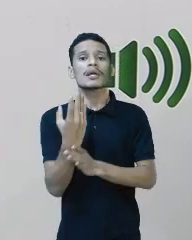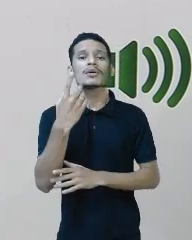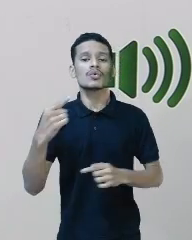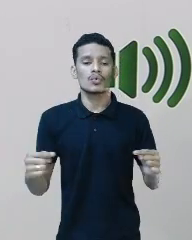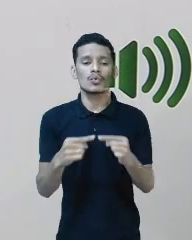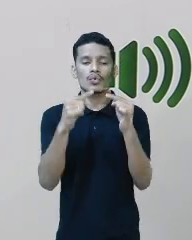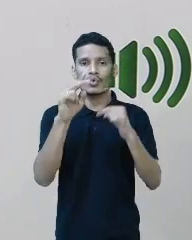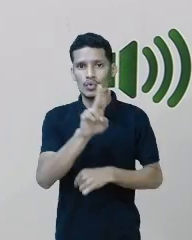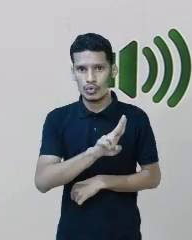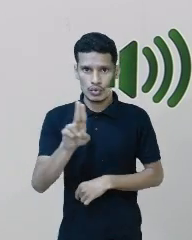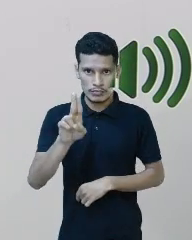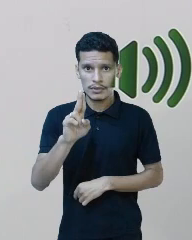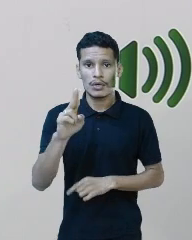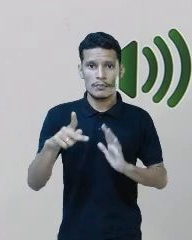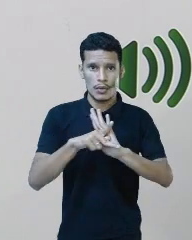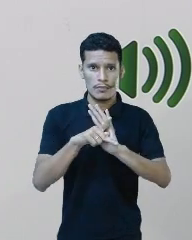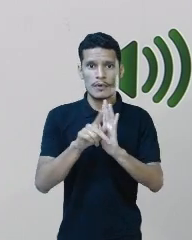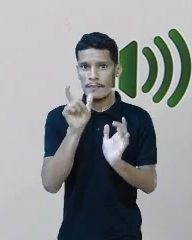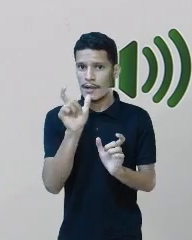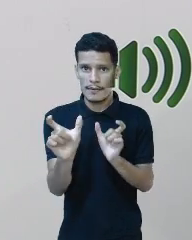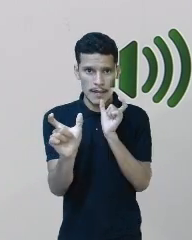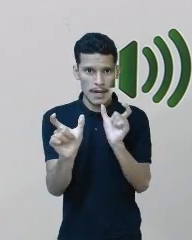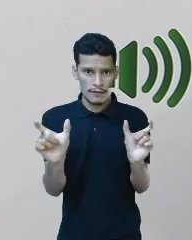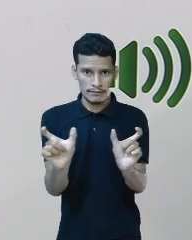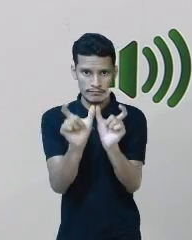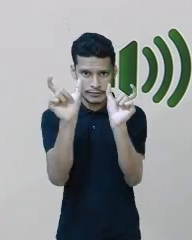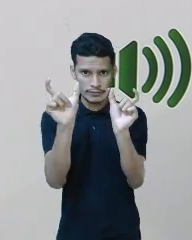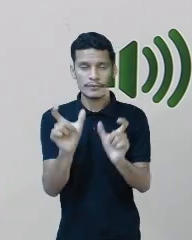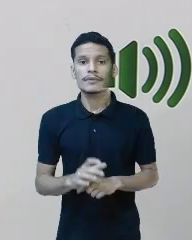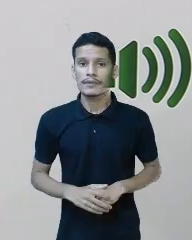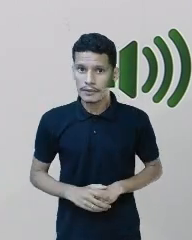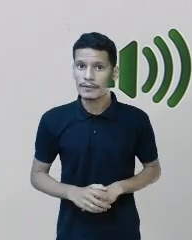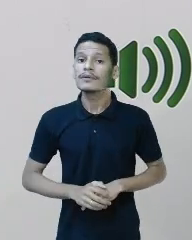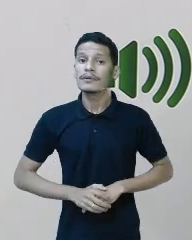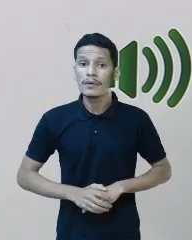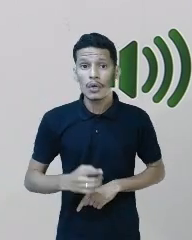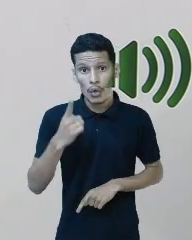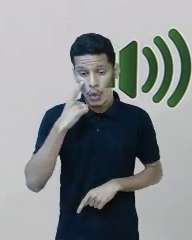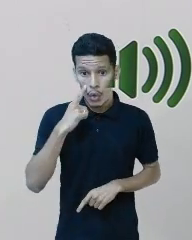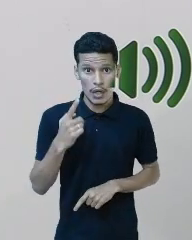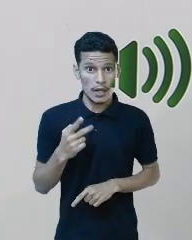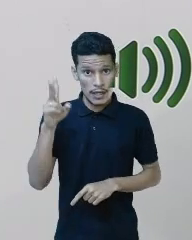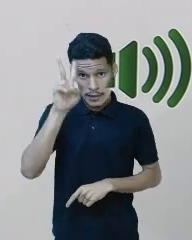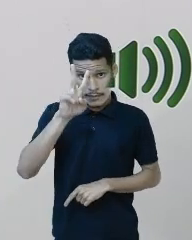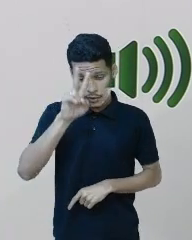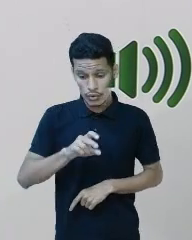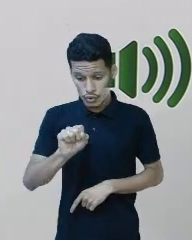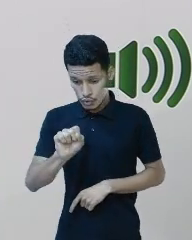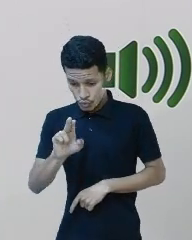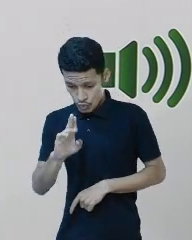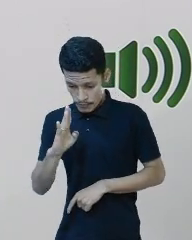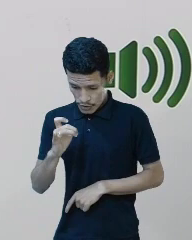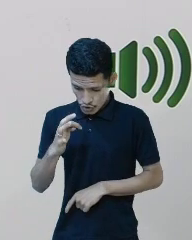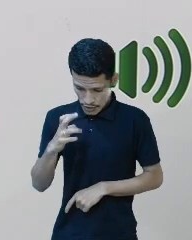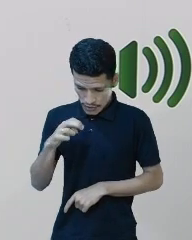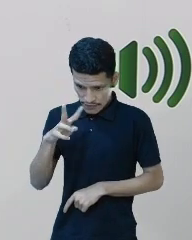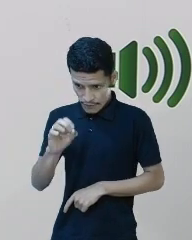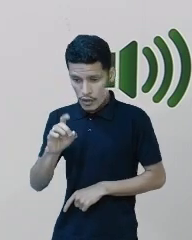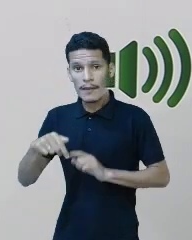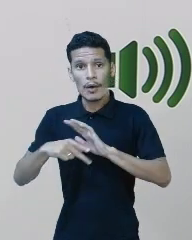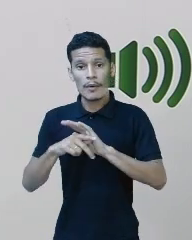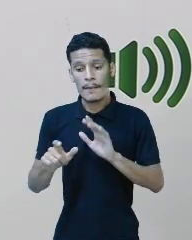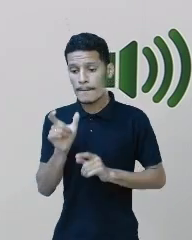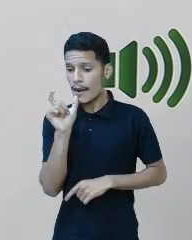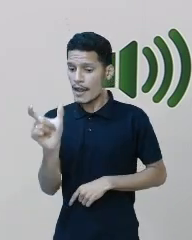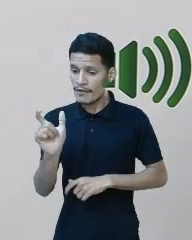concordância nominal das palavras, tá? Lembrando sempre, substantivos são as palavras que dão